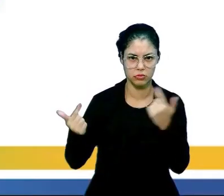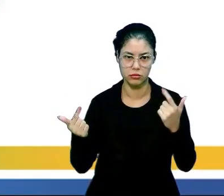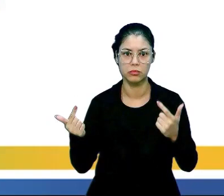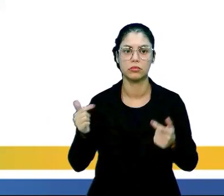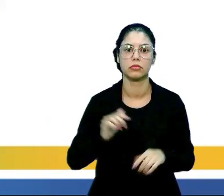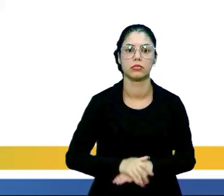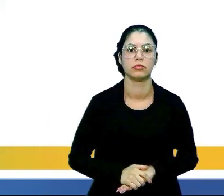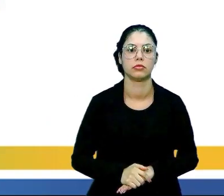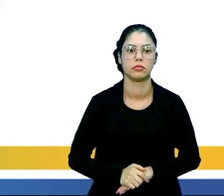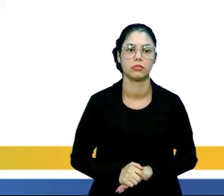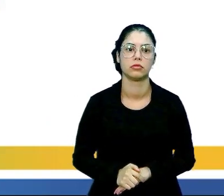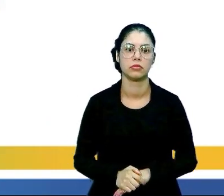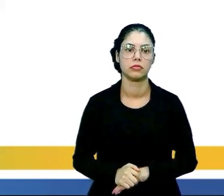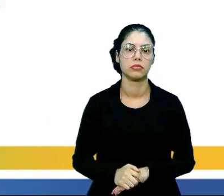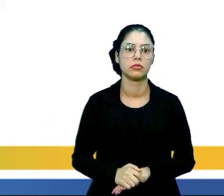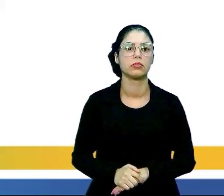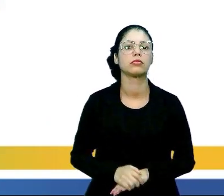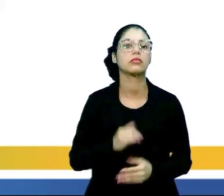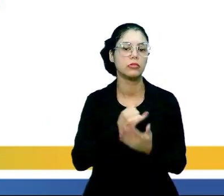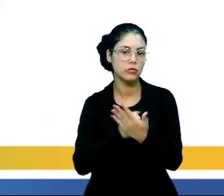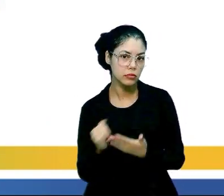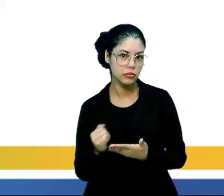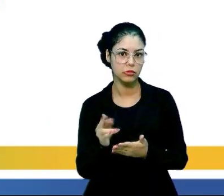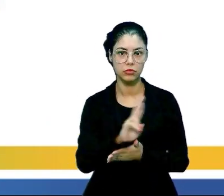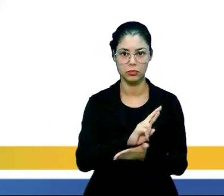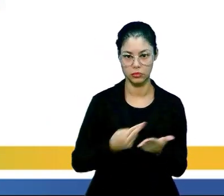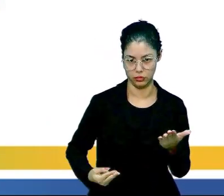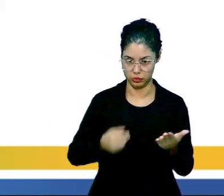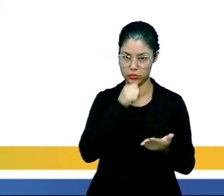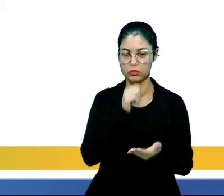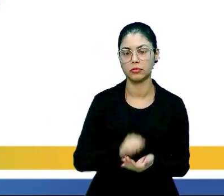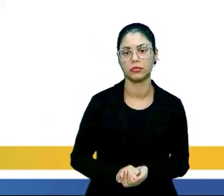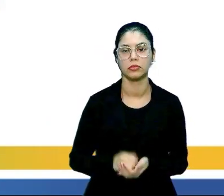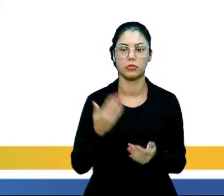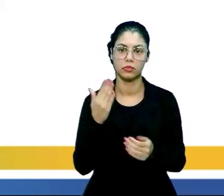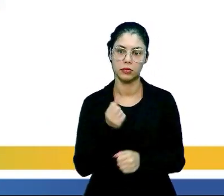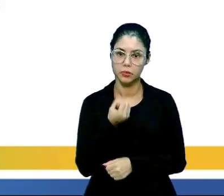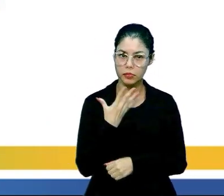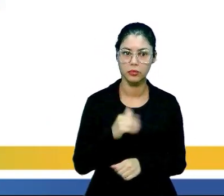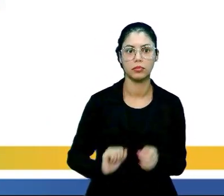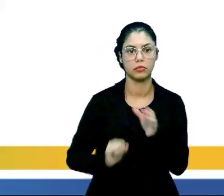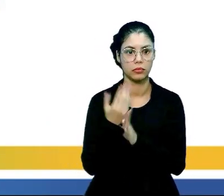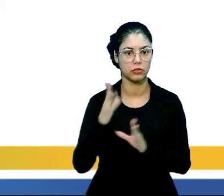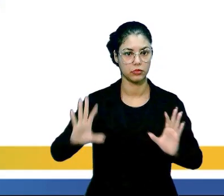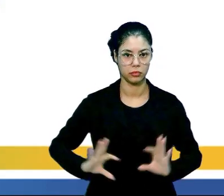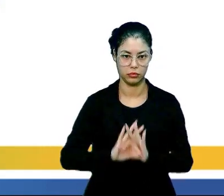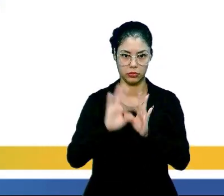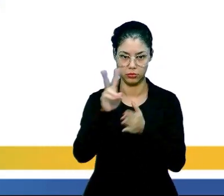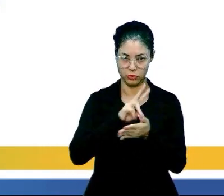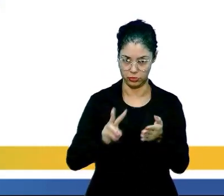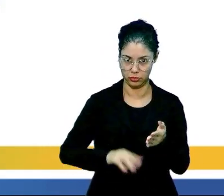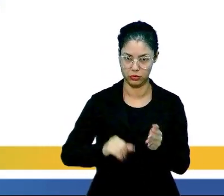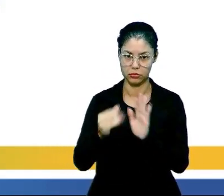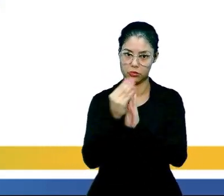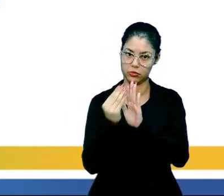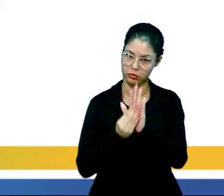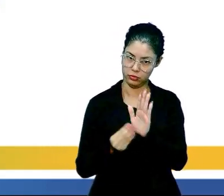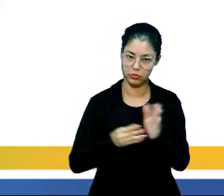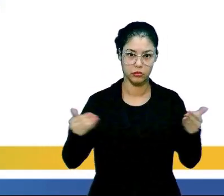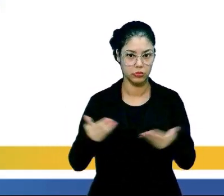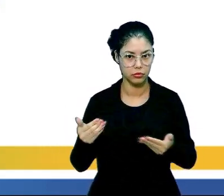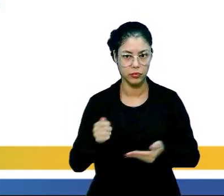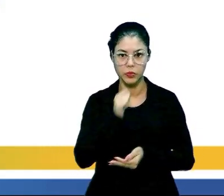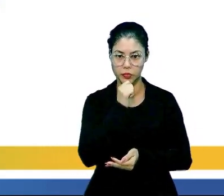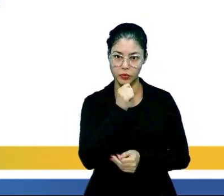outra. Esse modelo de introdução para a redação é bastante prático e cria um vínculo com o leitor,